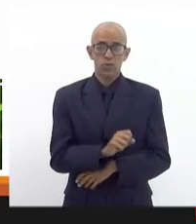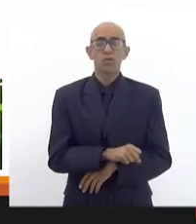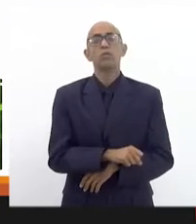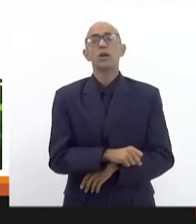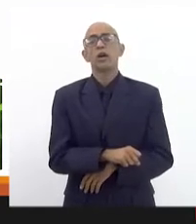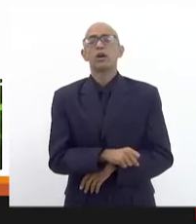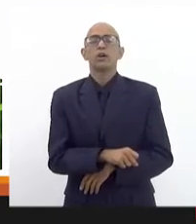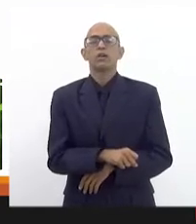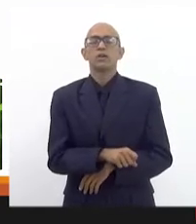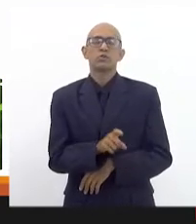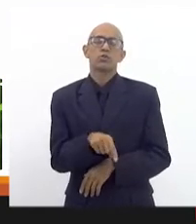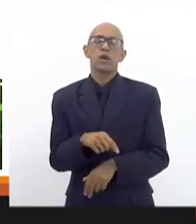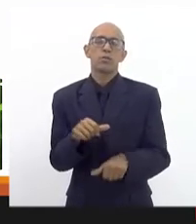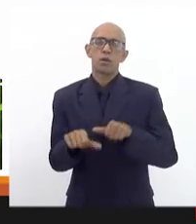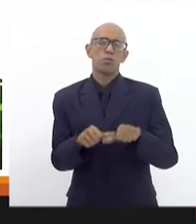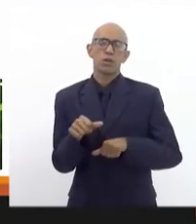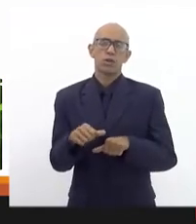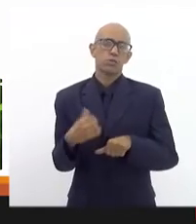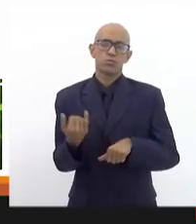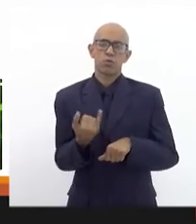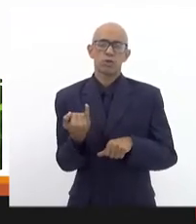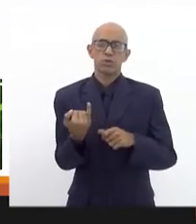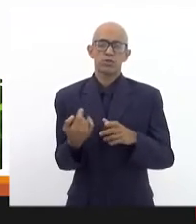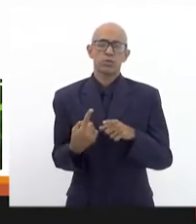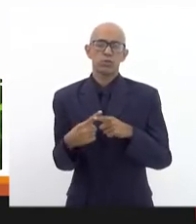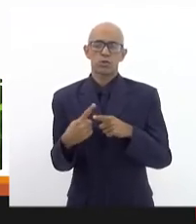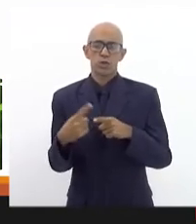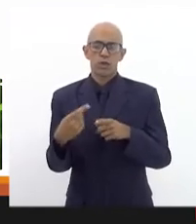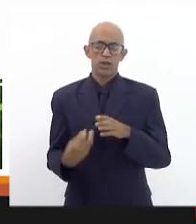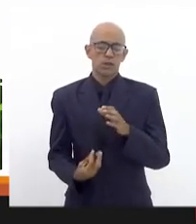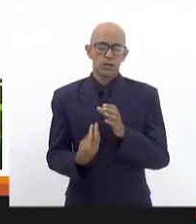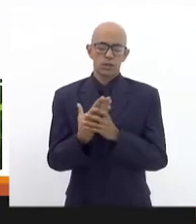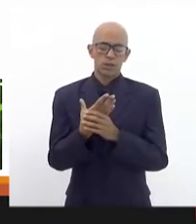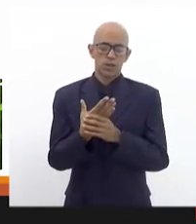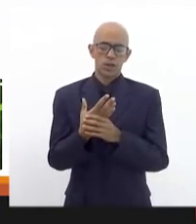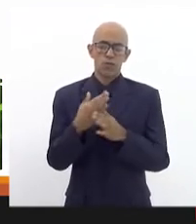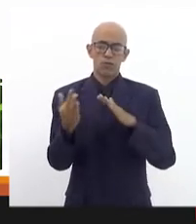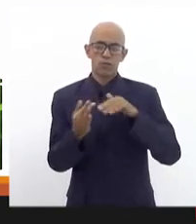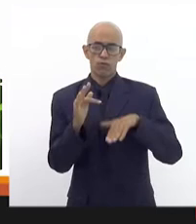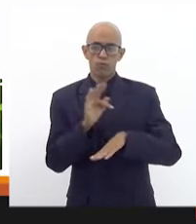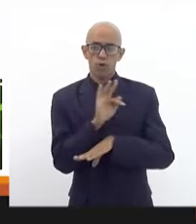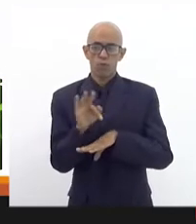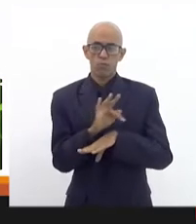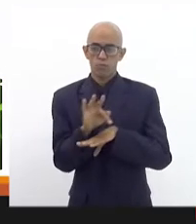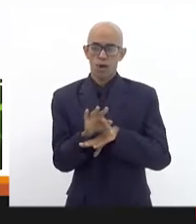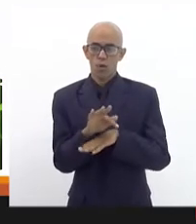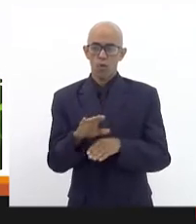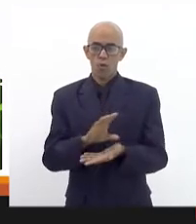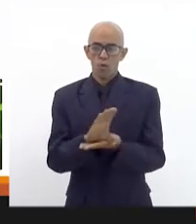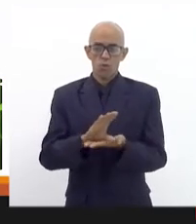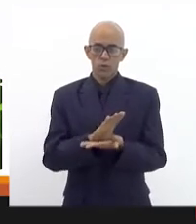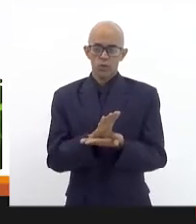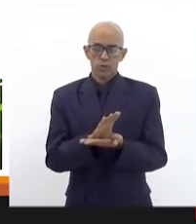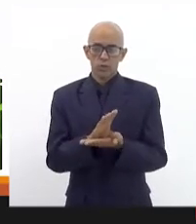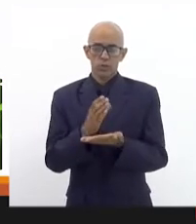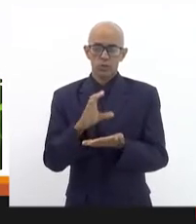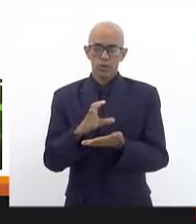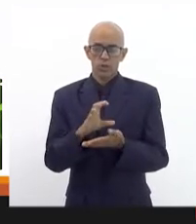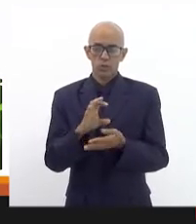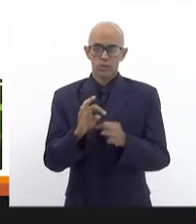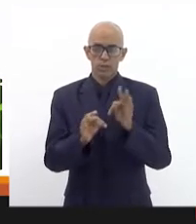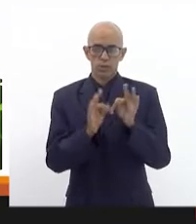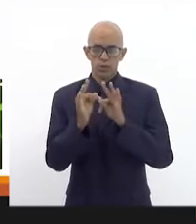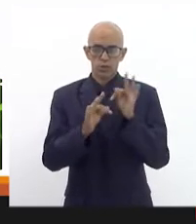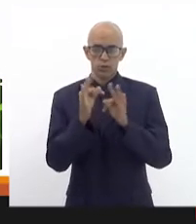uma mudança importante, porque ele institui, formaliza a criação, então, do Conselho Estadual de Ciência, Tecnologia e